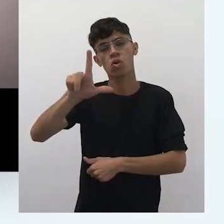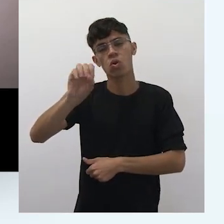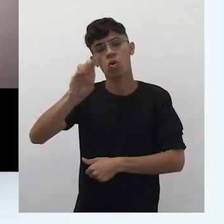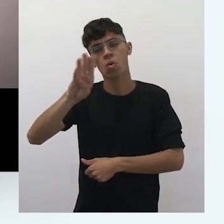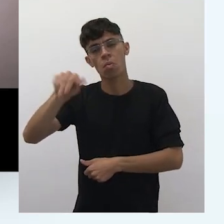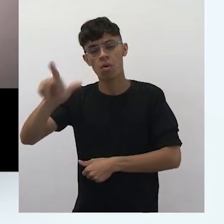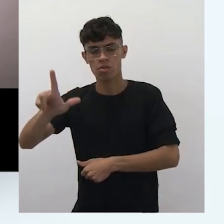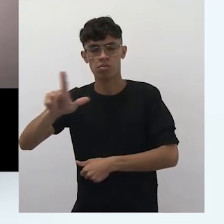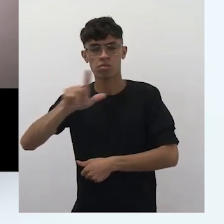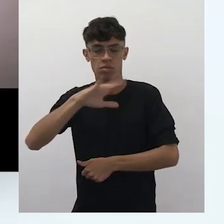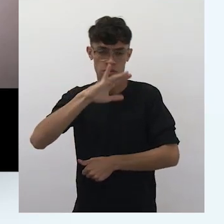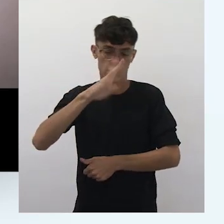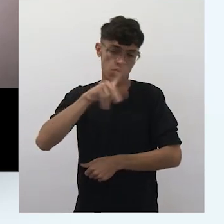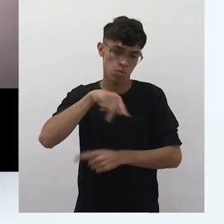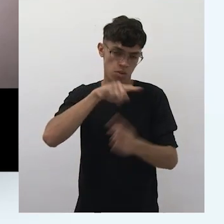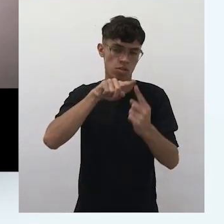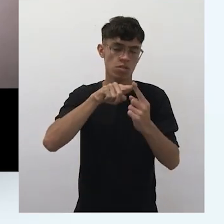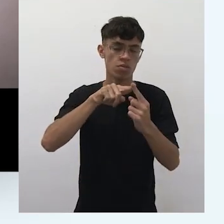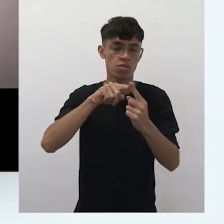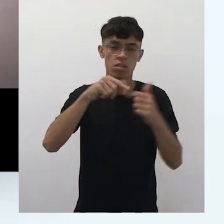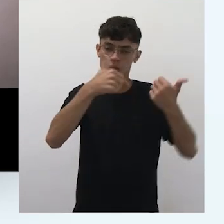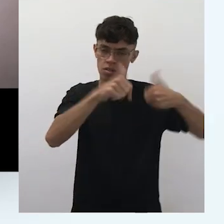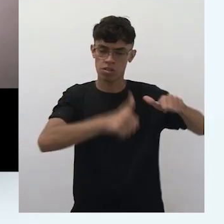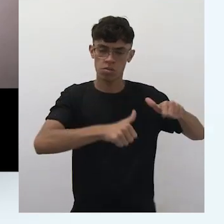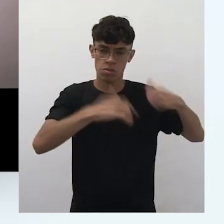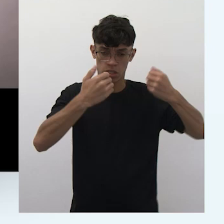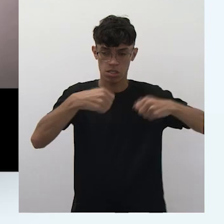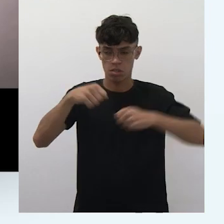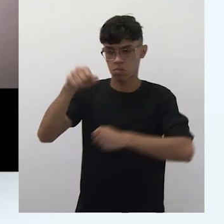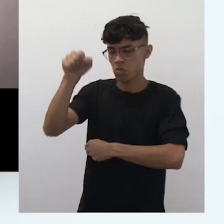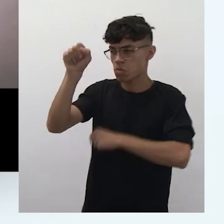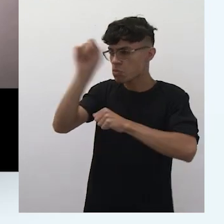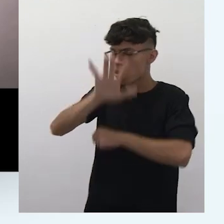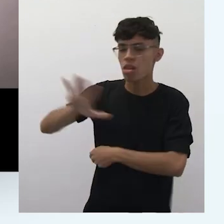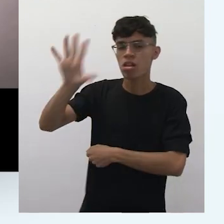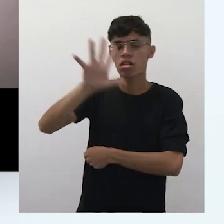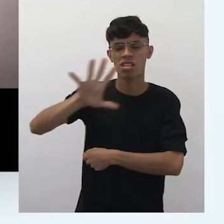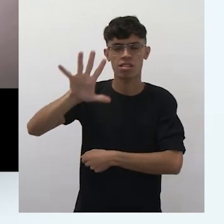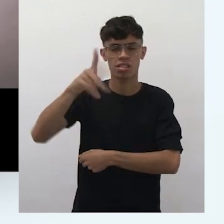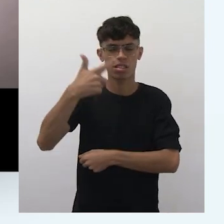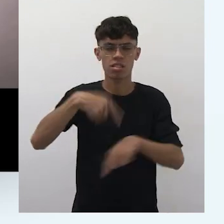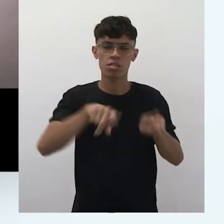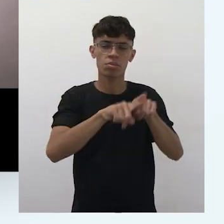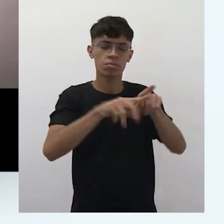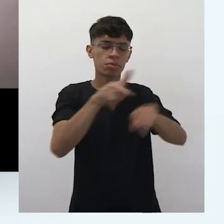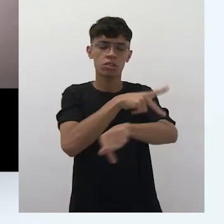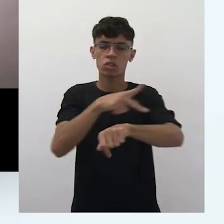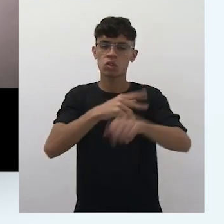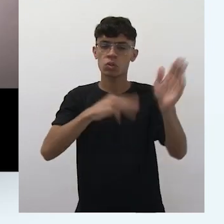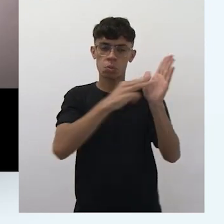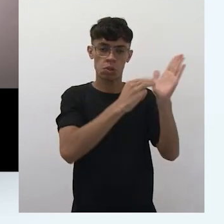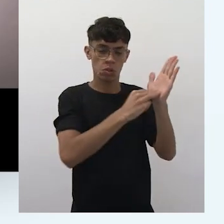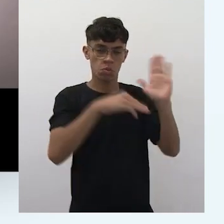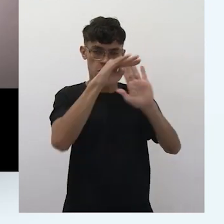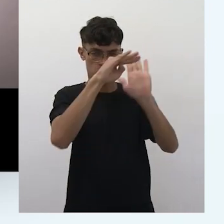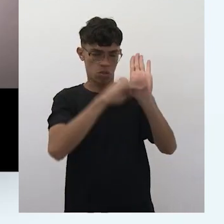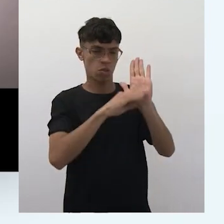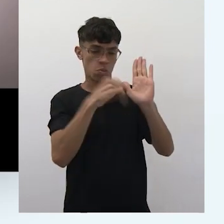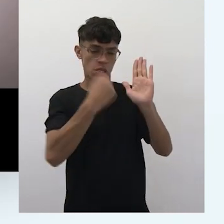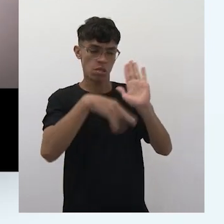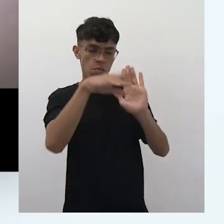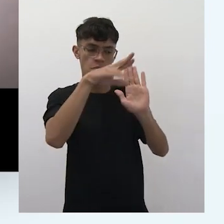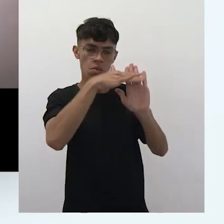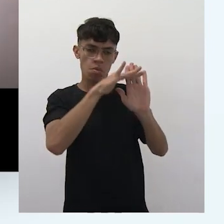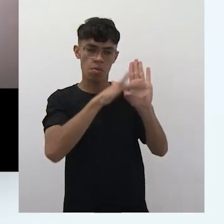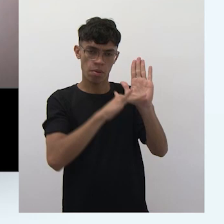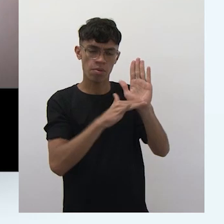função social da avaliação deve estar clara e bem definida no projeto político-pedagógico da escola, elaborado